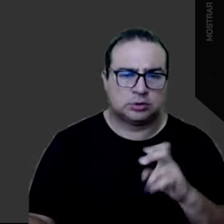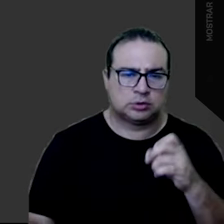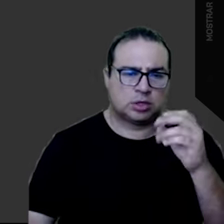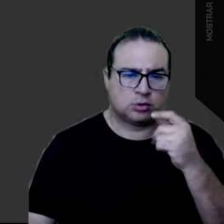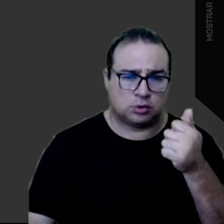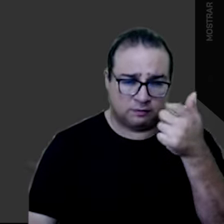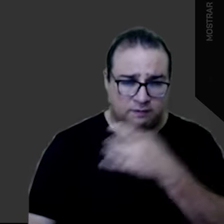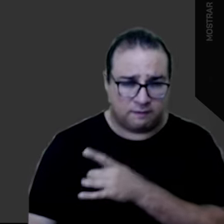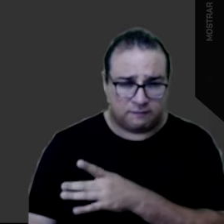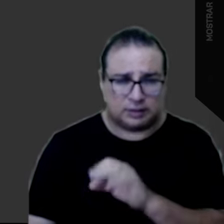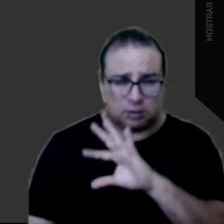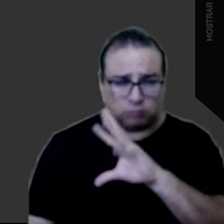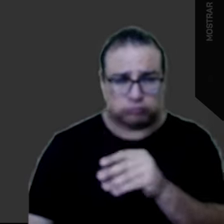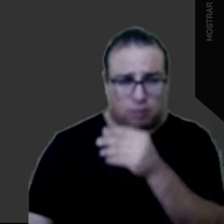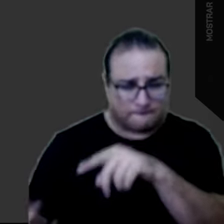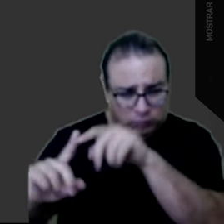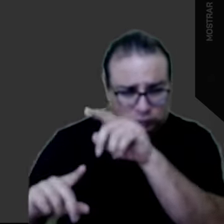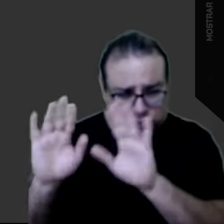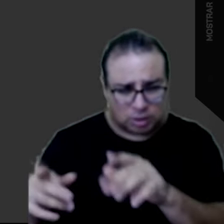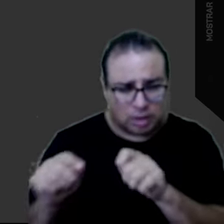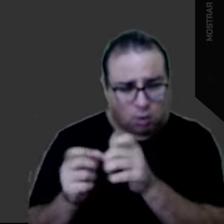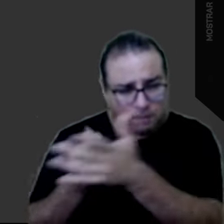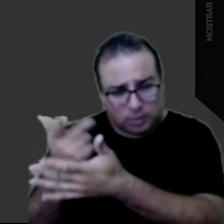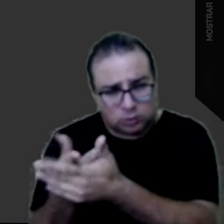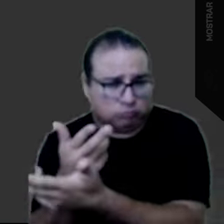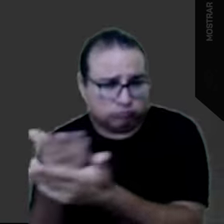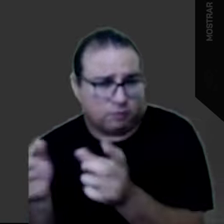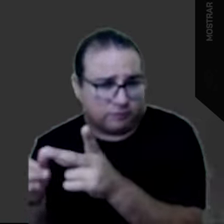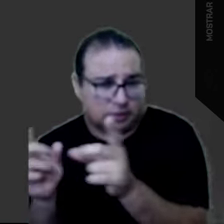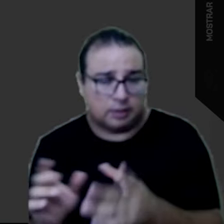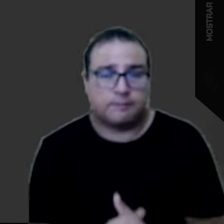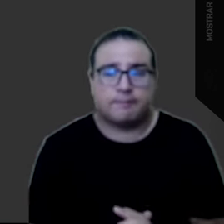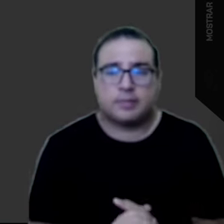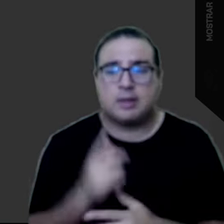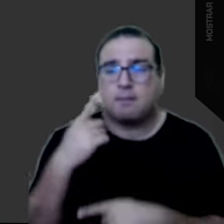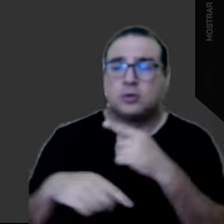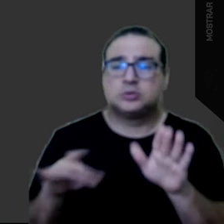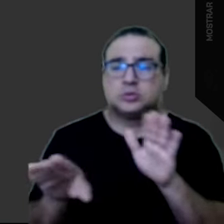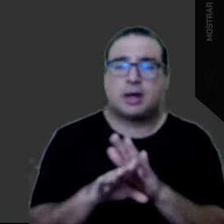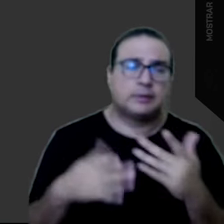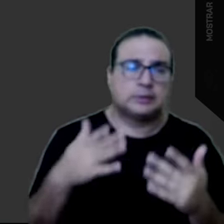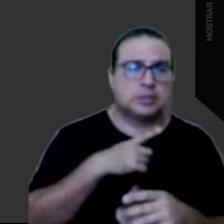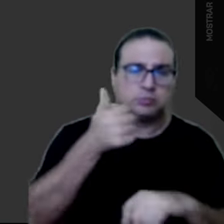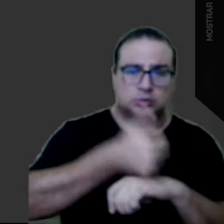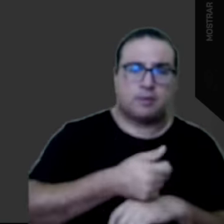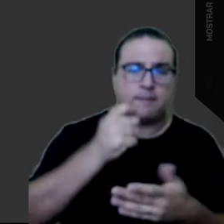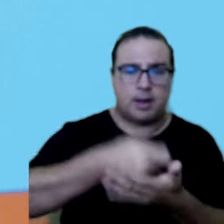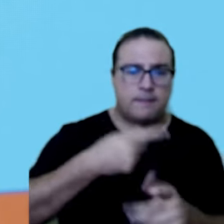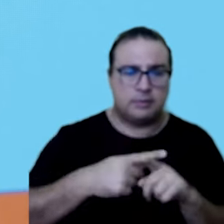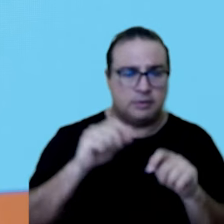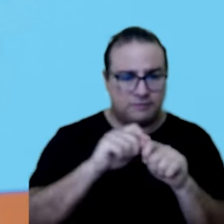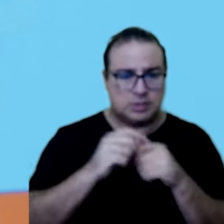5102 que é venda de terceiros produtos que eu tô comprando de alguém e revendendo e de repente eu falo ah mas tem a substituição